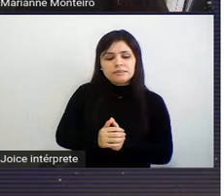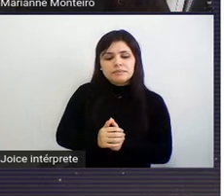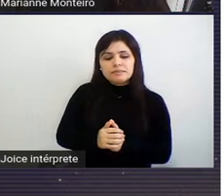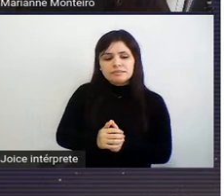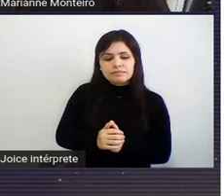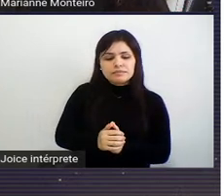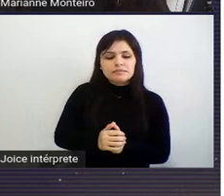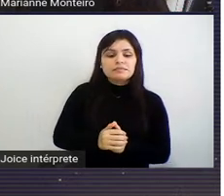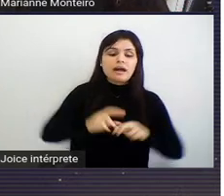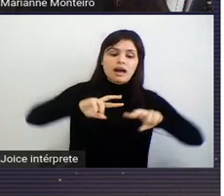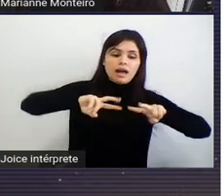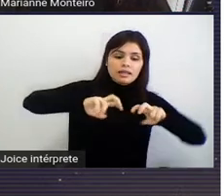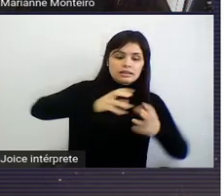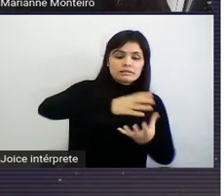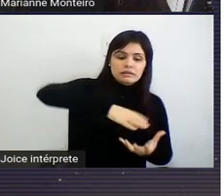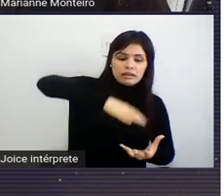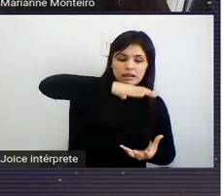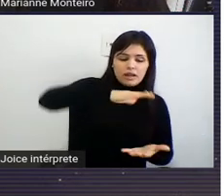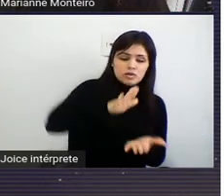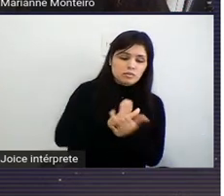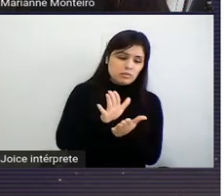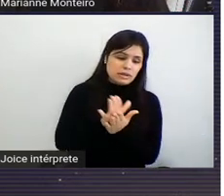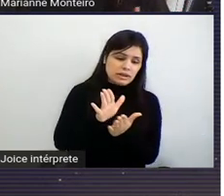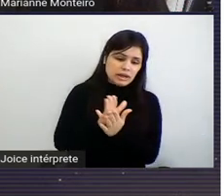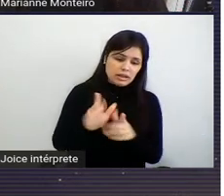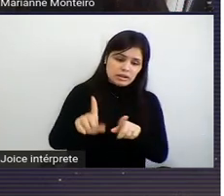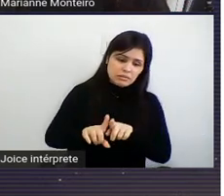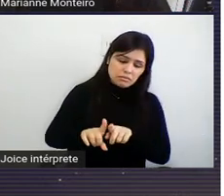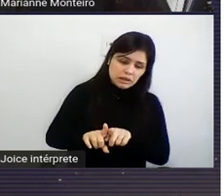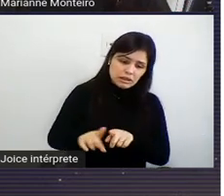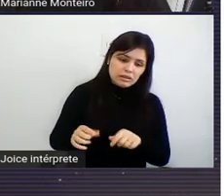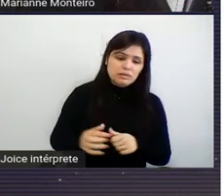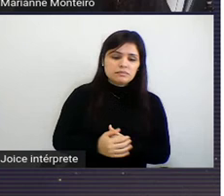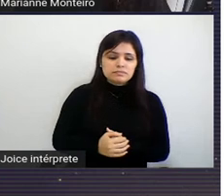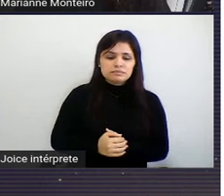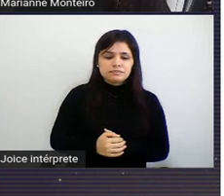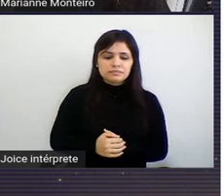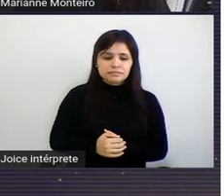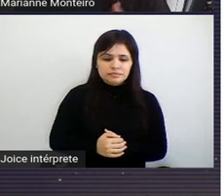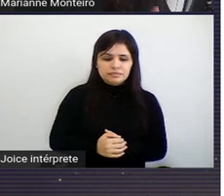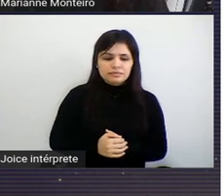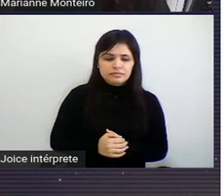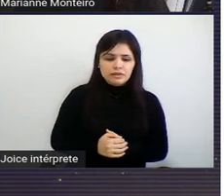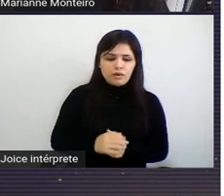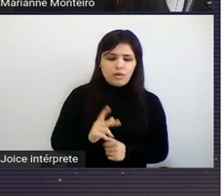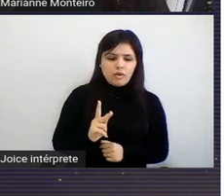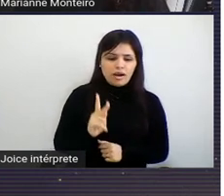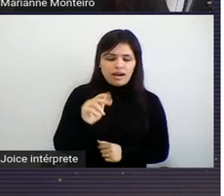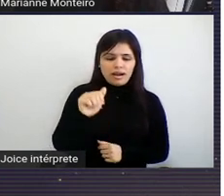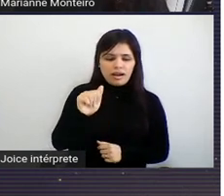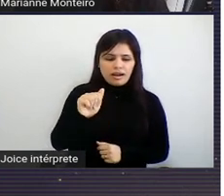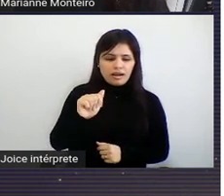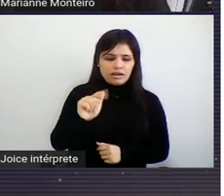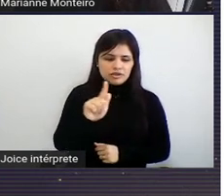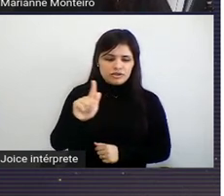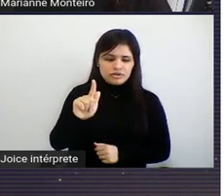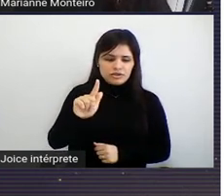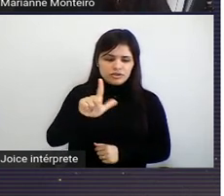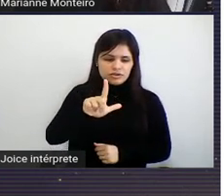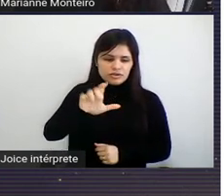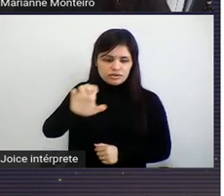de dados e publicá-los, ou até desafios no Kaggle, que é uma plataforma para competições, de machine